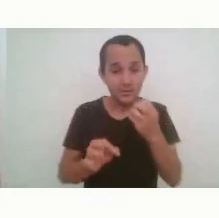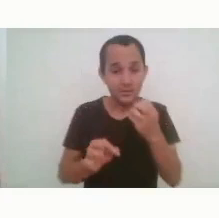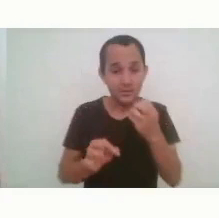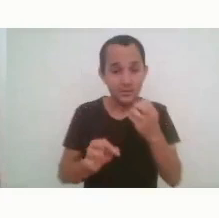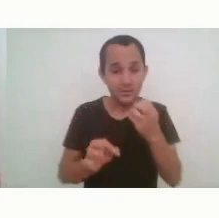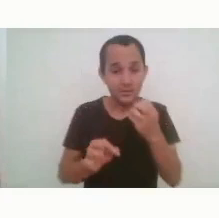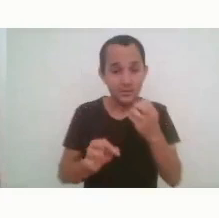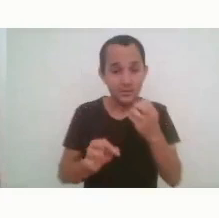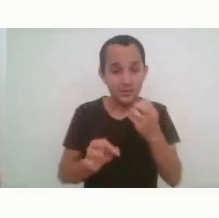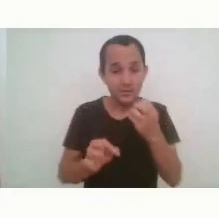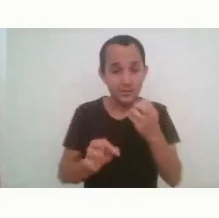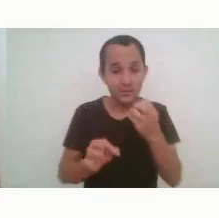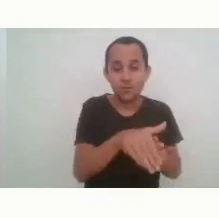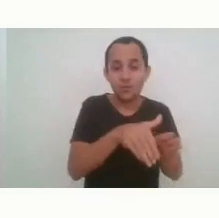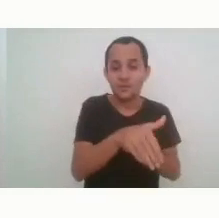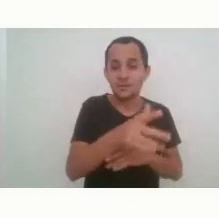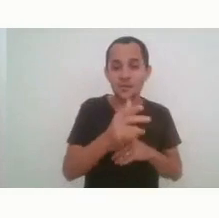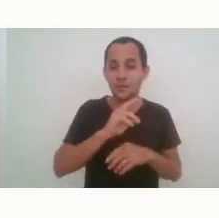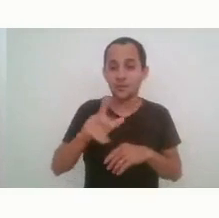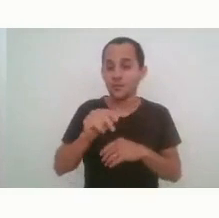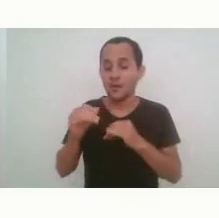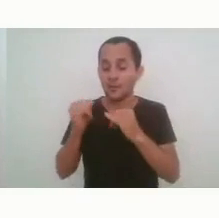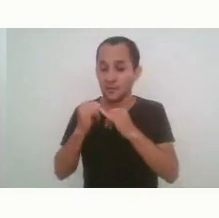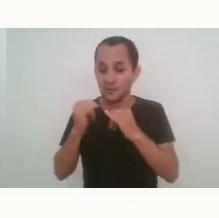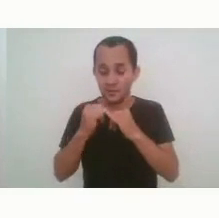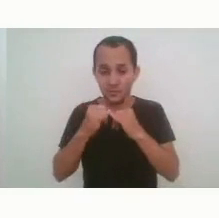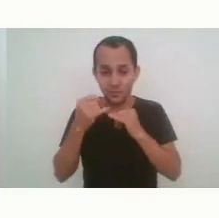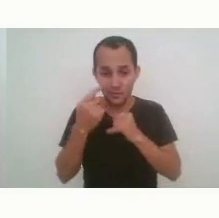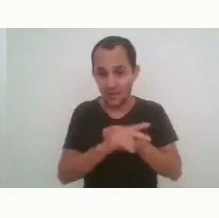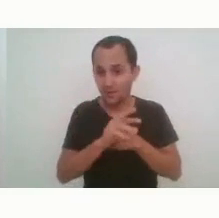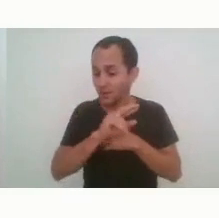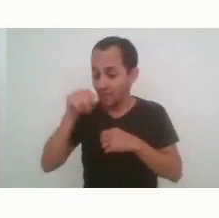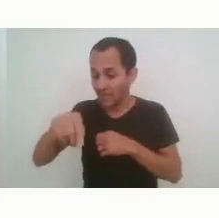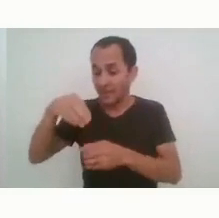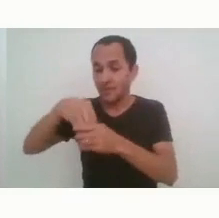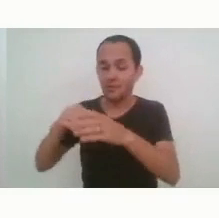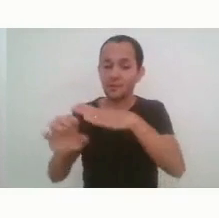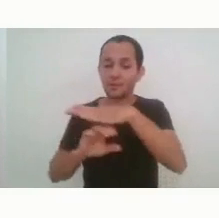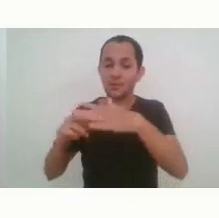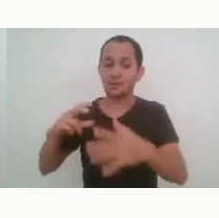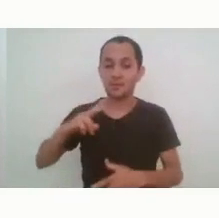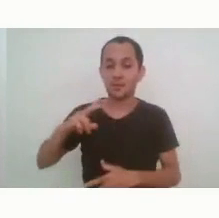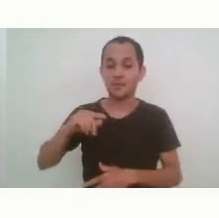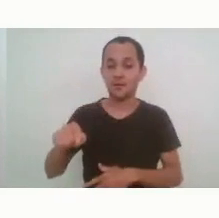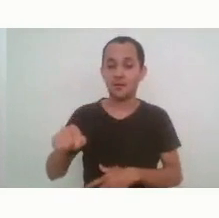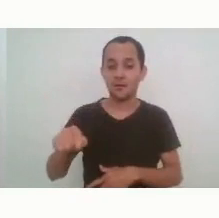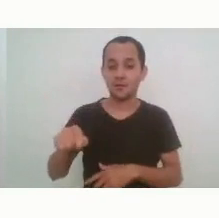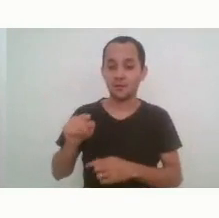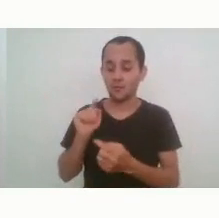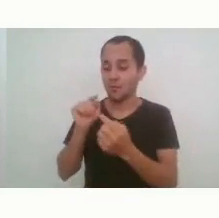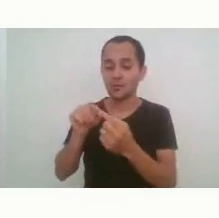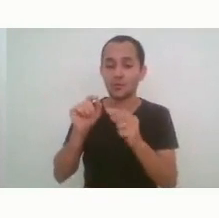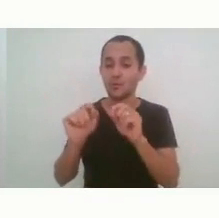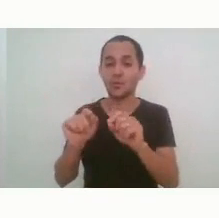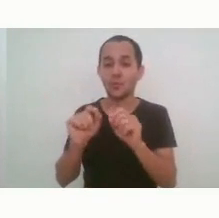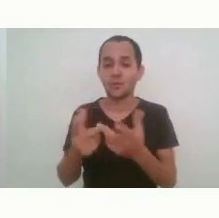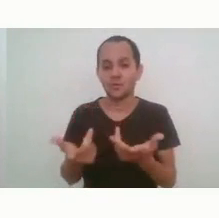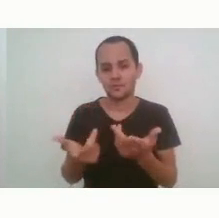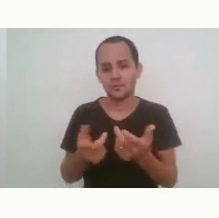conselho, ele não nasceu dentro da instituição, ele nasceu dentro do setor privado a fim de, em